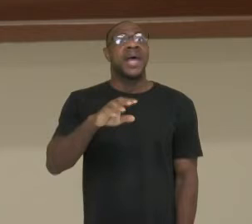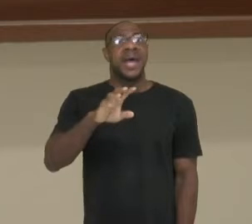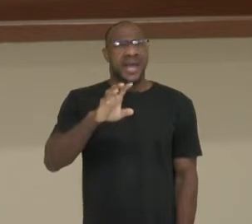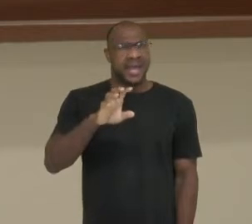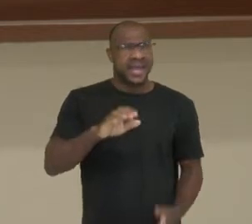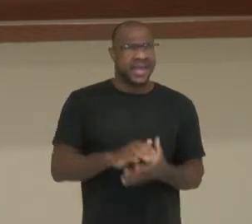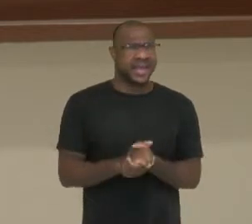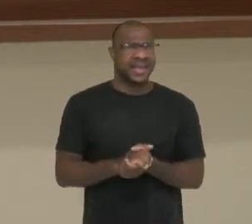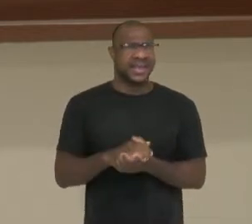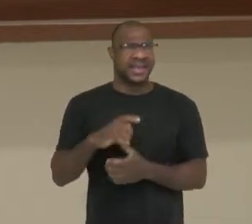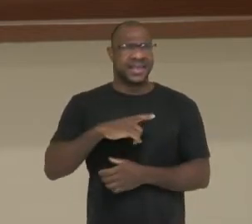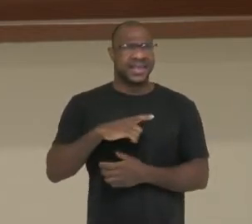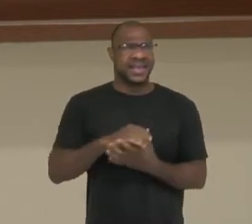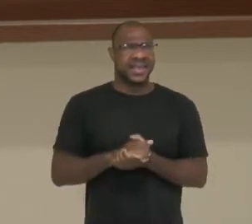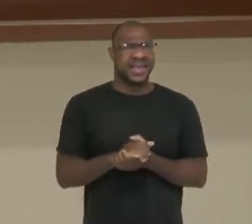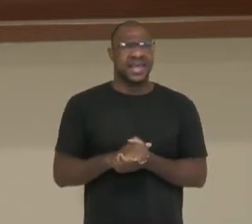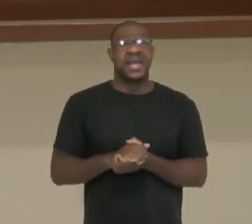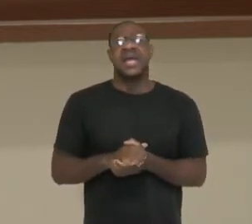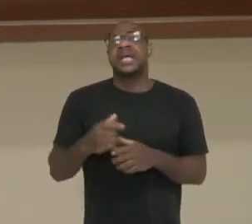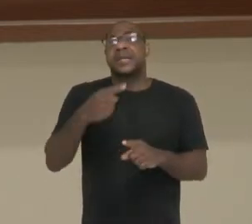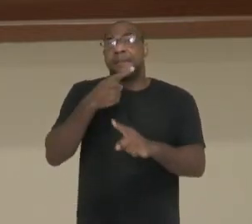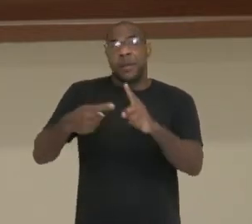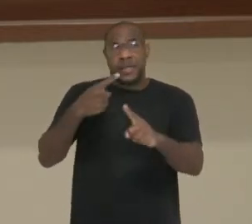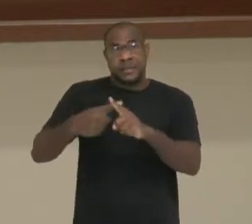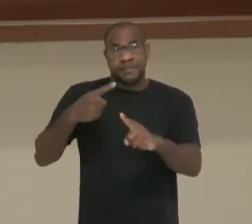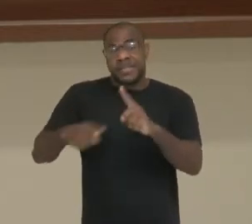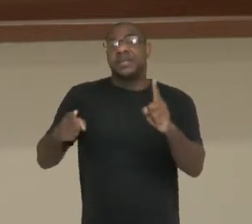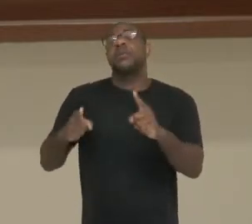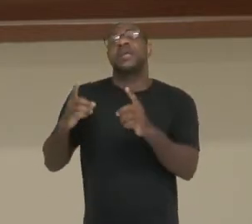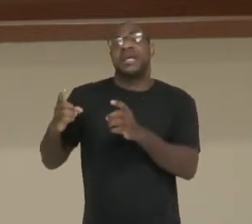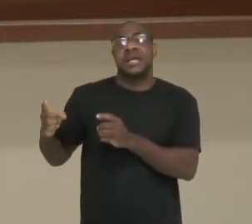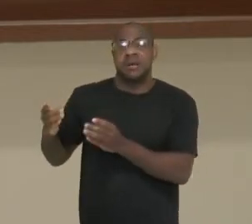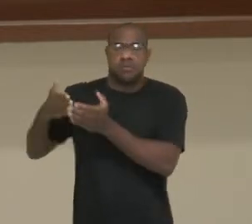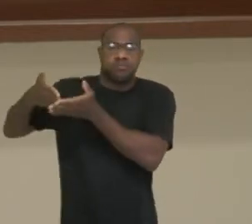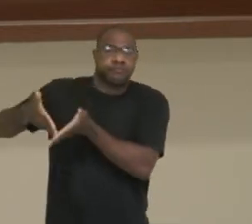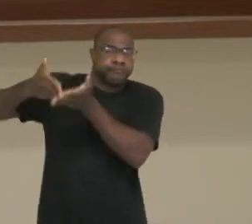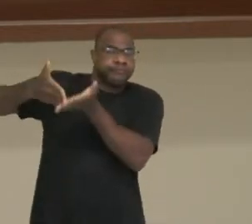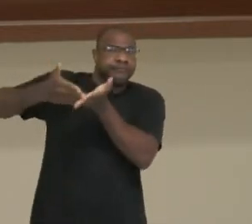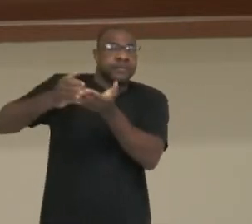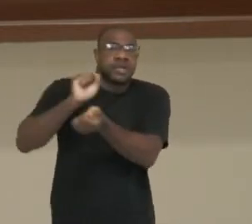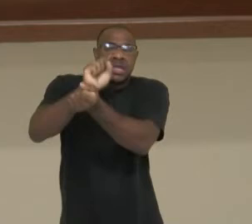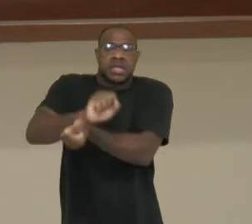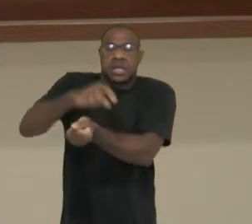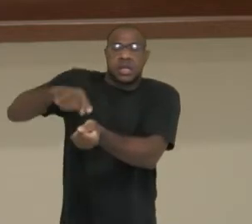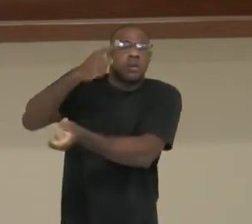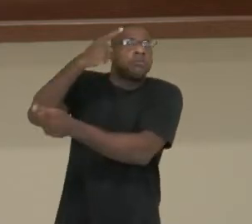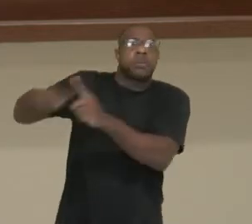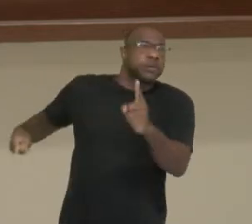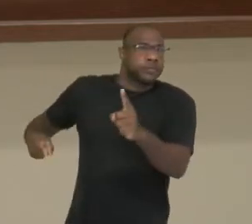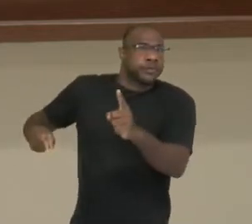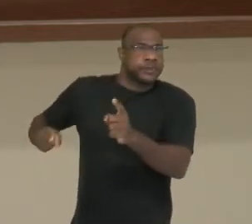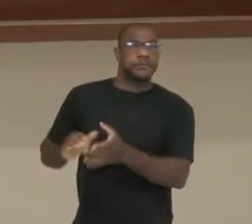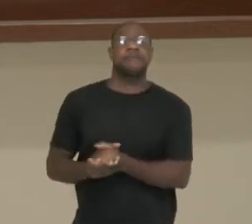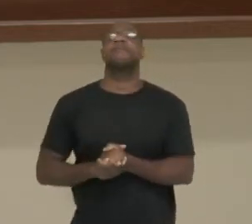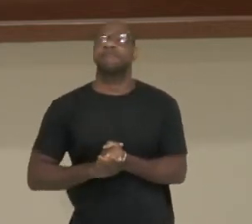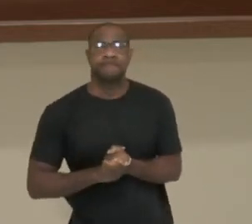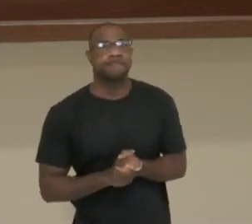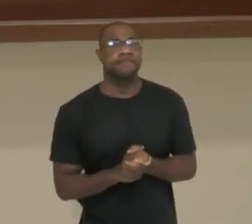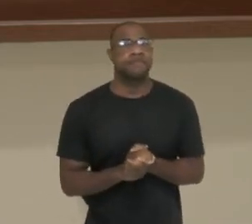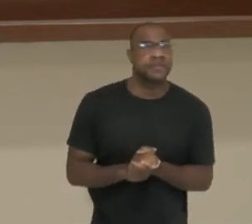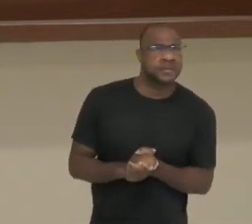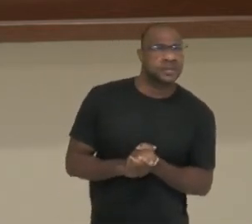vai proibir o tráfico escravo africano aqui. Apesar dessa lei ser promulgada em